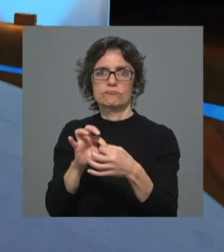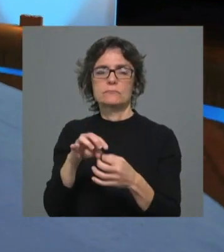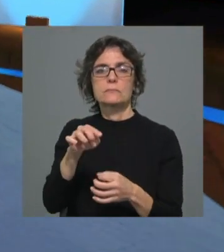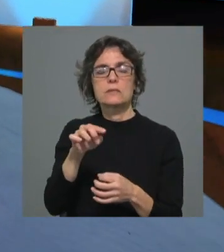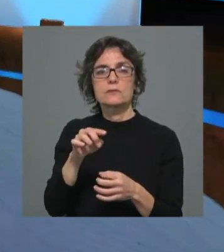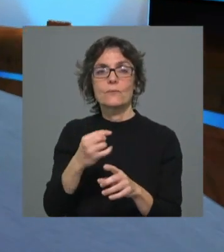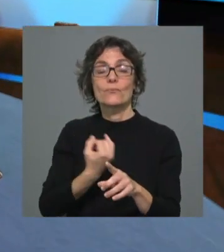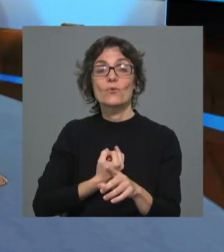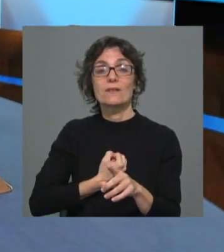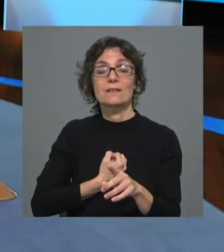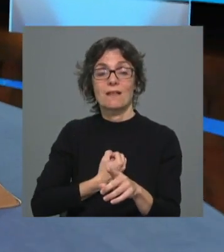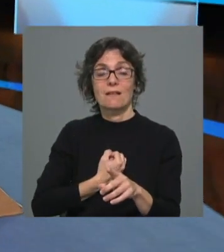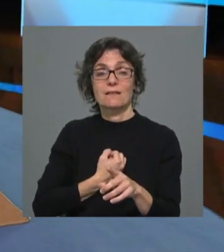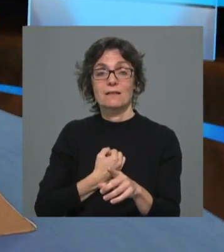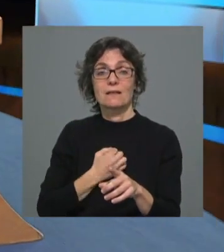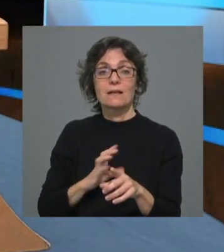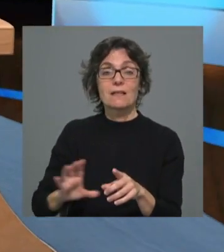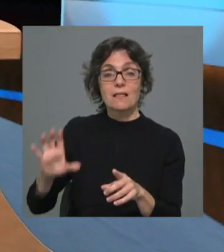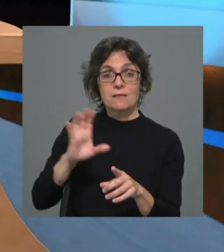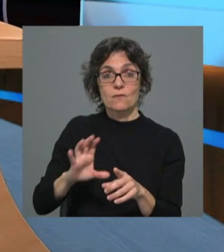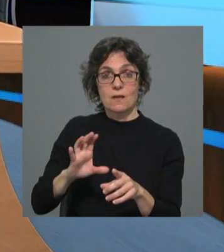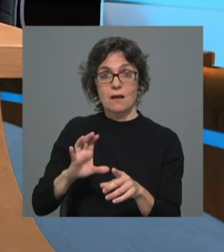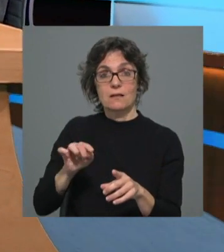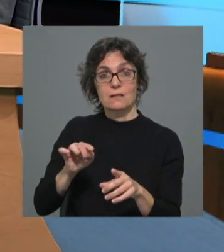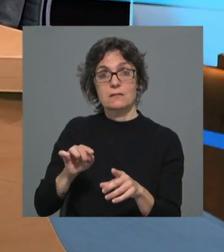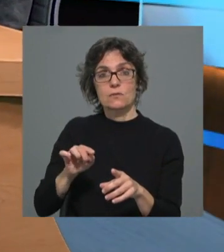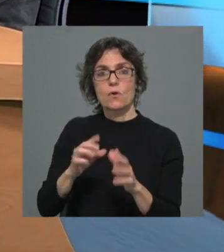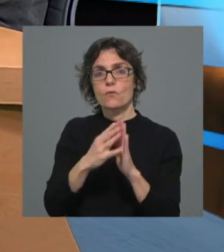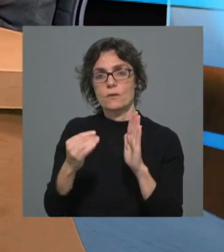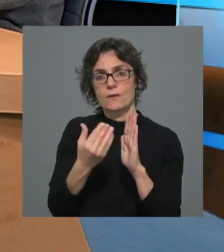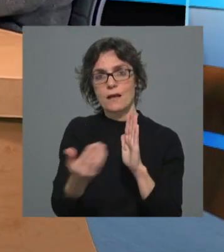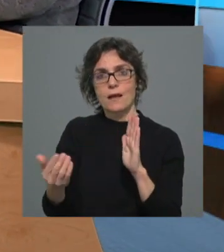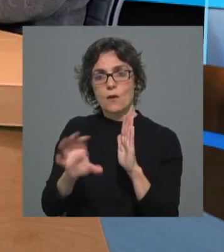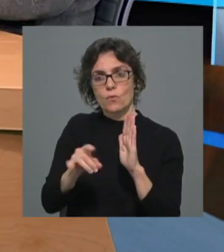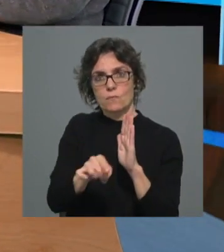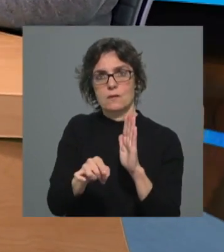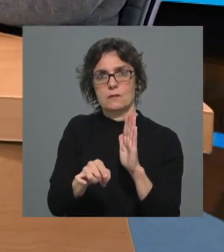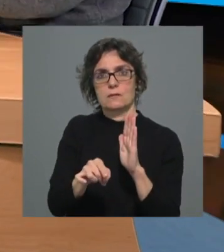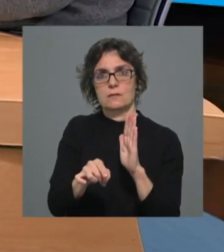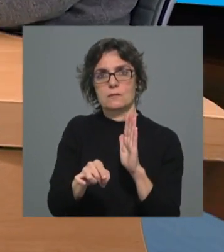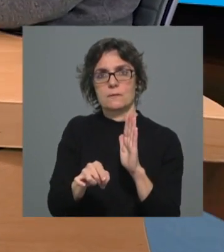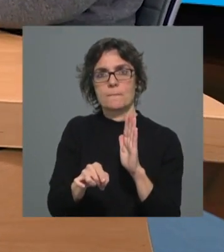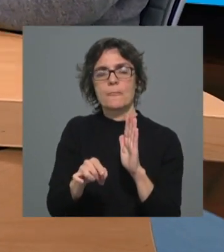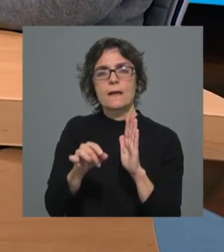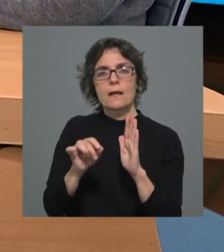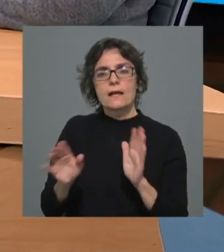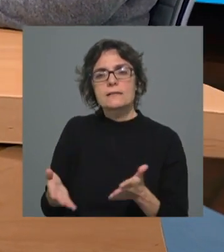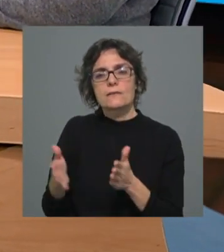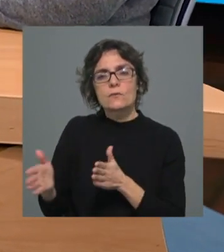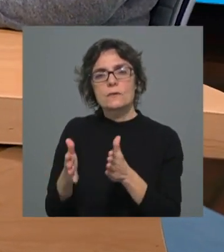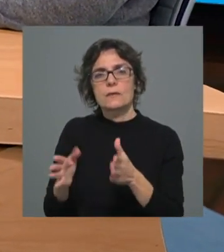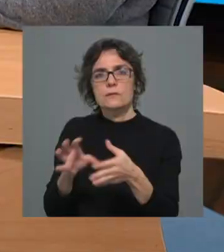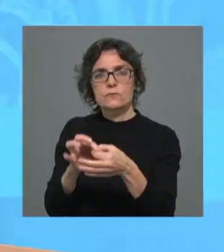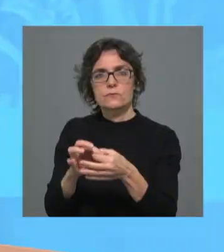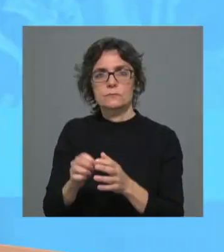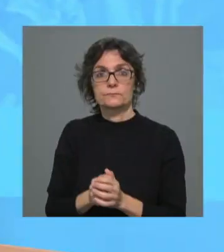o cristianismo surge como um elemento de referência. Mas tem de ser um elemento de referência não apenas de distinção dos outros, mas de caminhada em conjunto para a paz. Claro, era um país